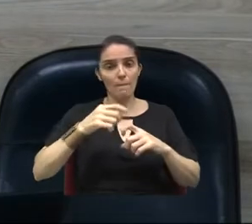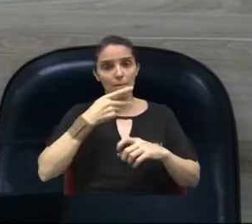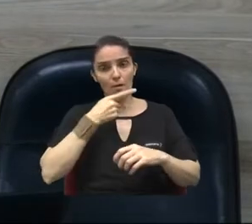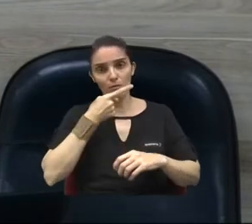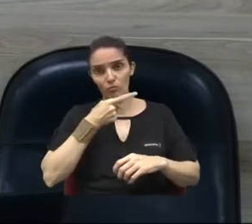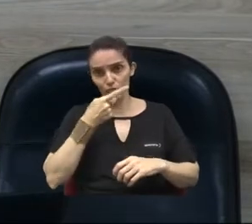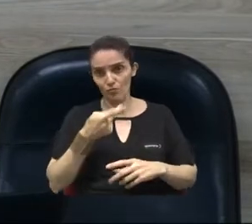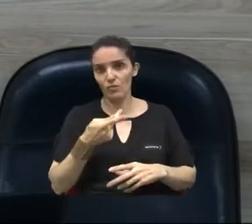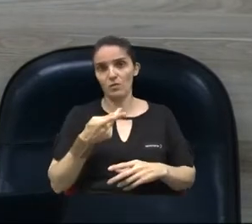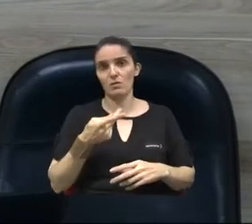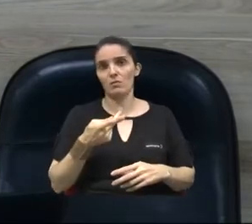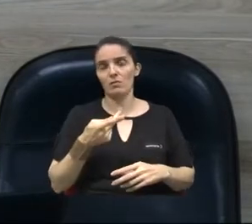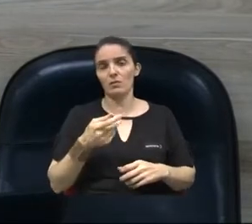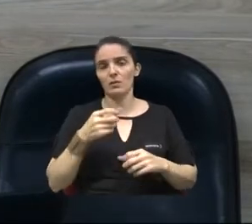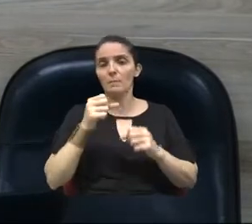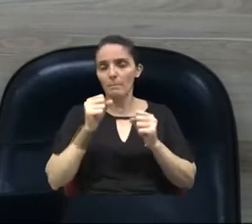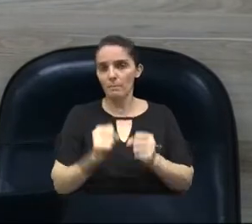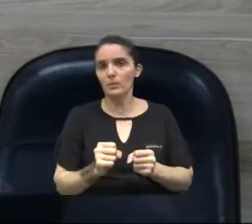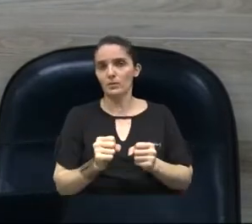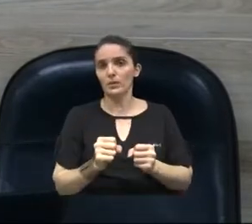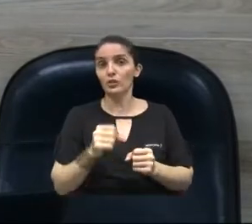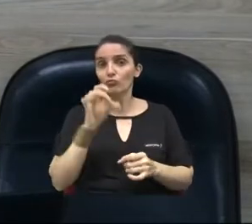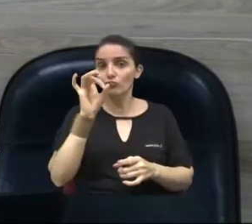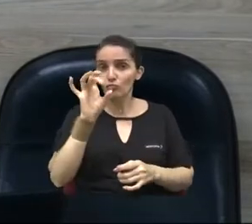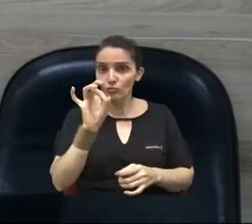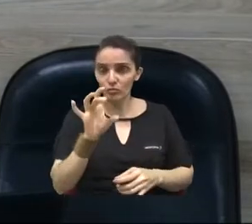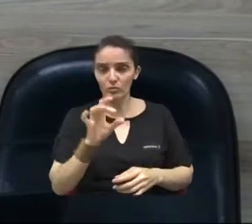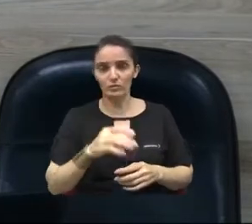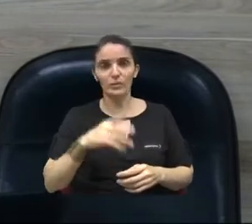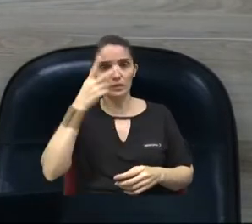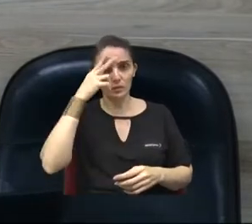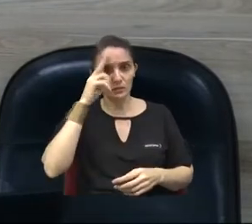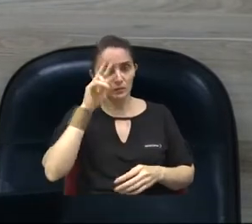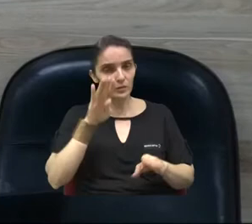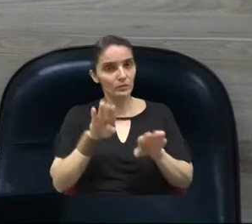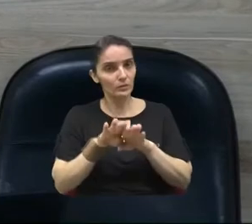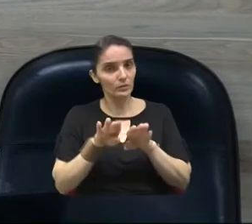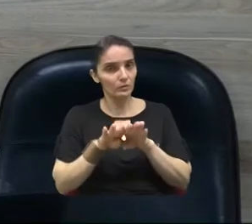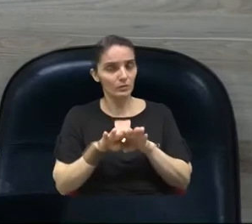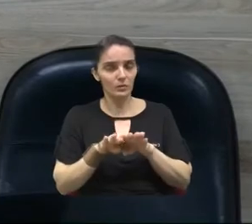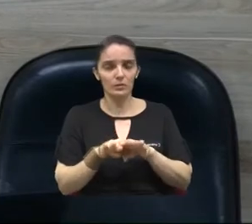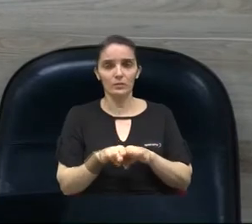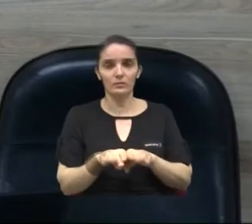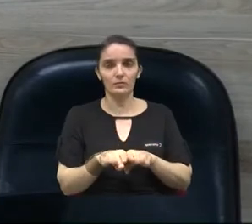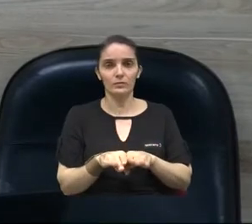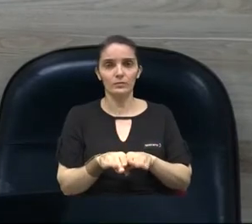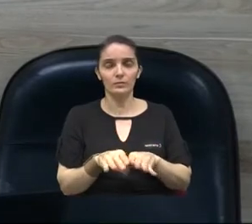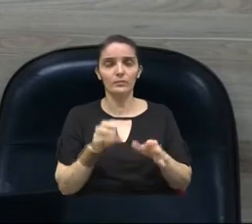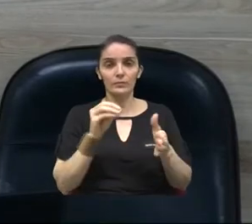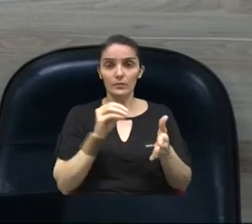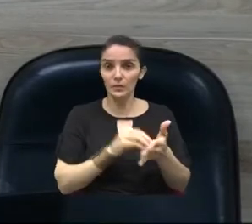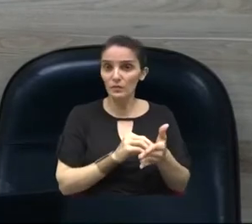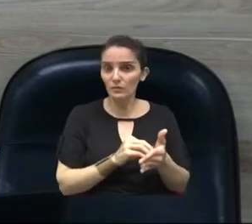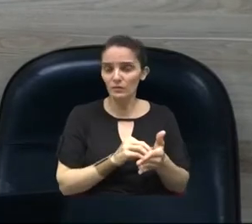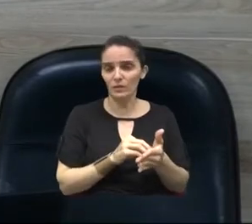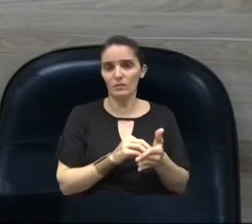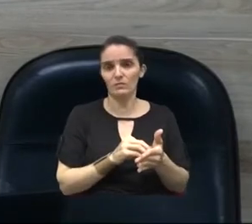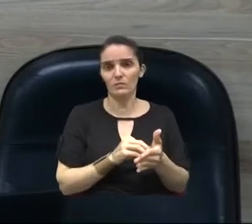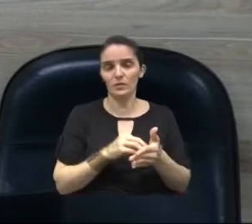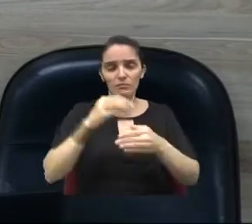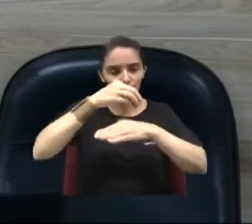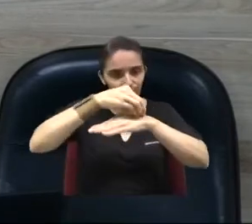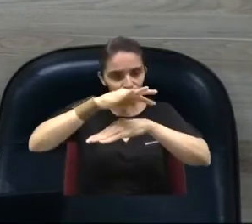com endocrinologista, com acompanhamento médico. Lembrando também, doutora Mayra, que não adianta, o que falta realmente é a instrução na